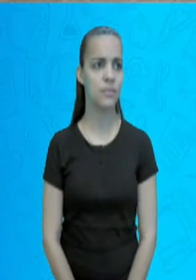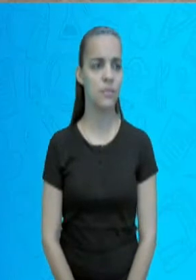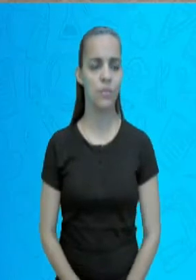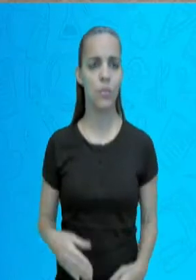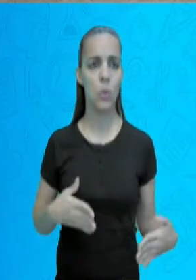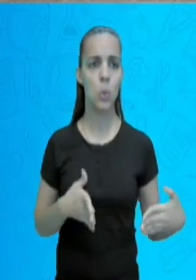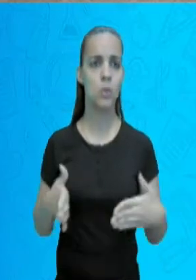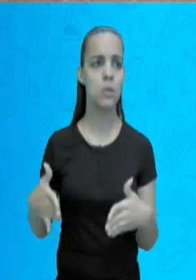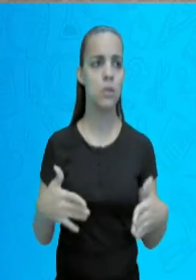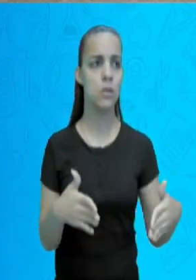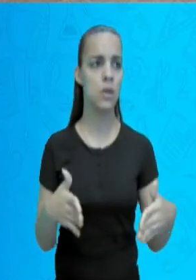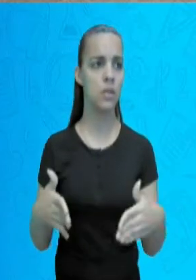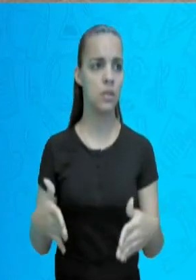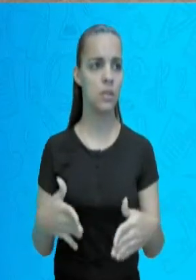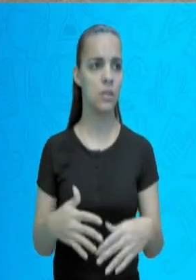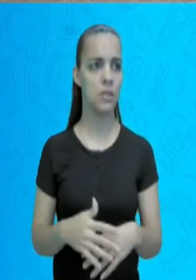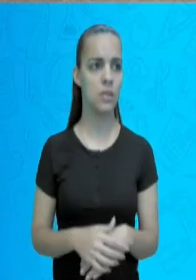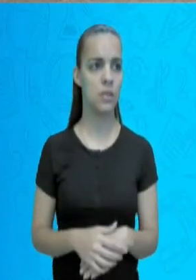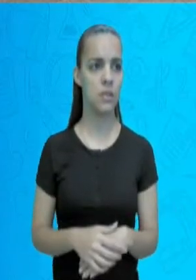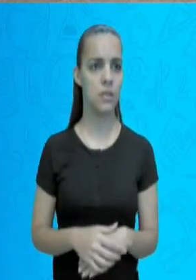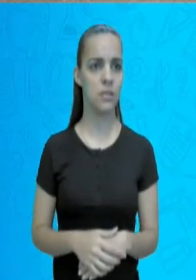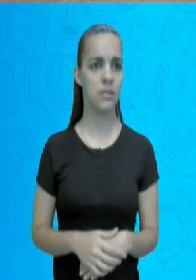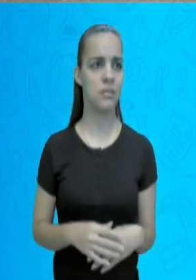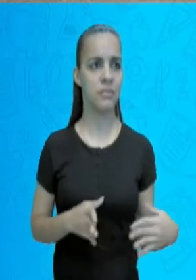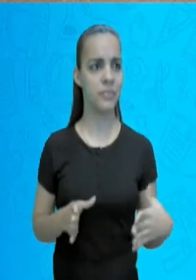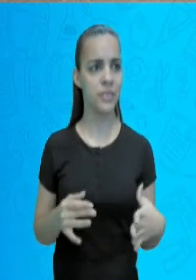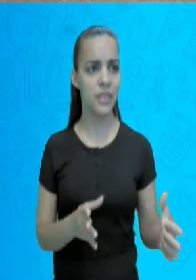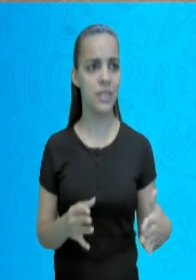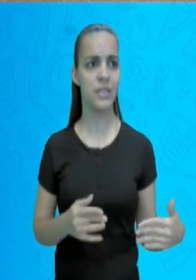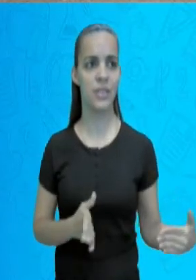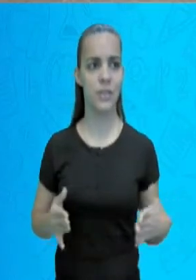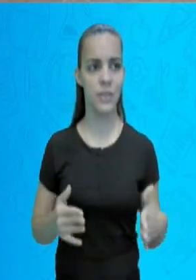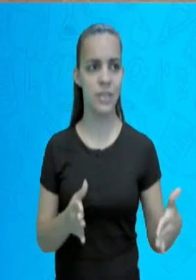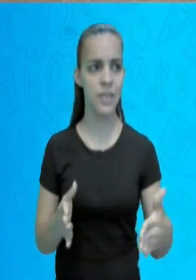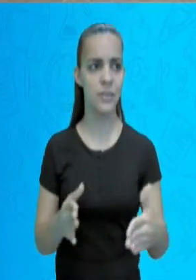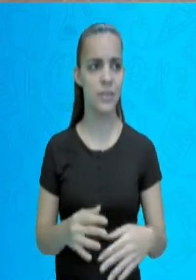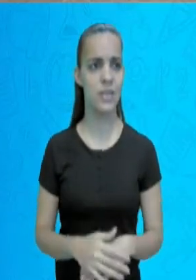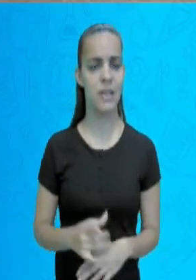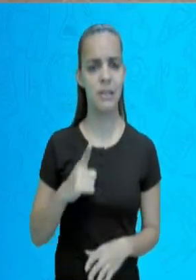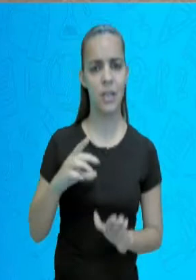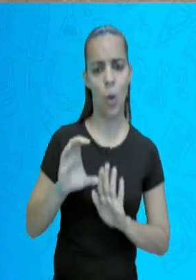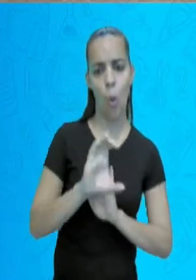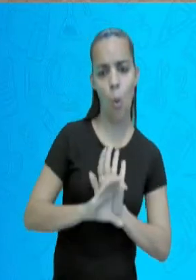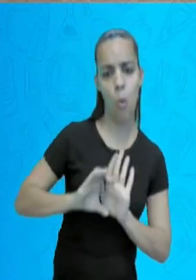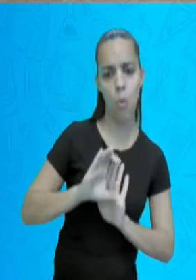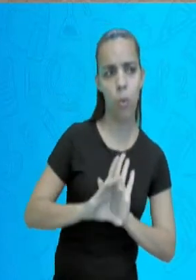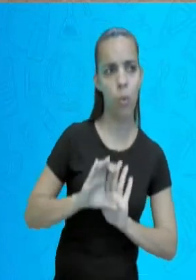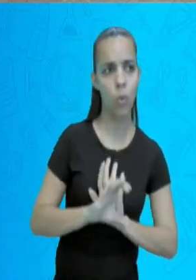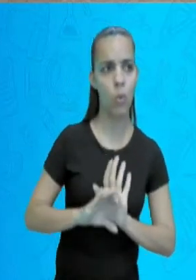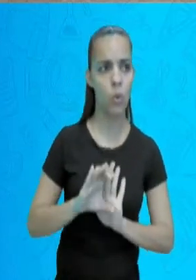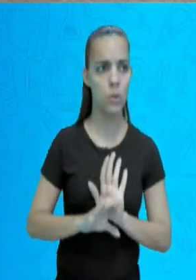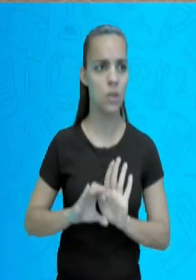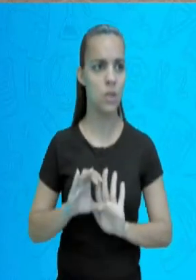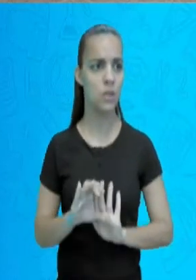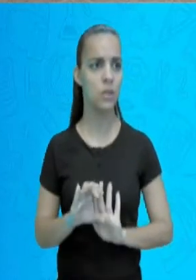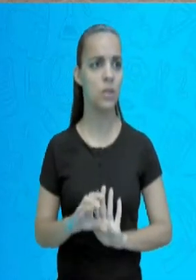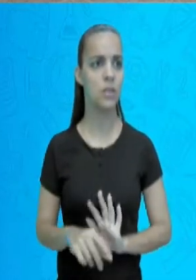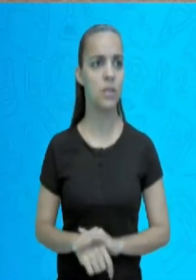cruzeiros nos rios. Quando nós falamos de cruzeiros, no Brasil nós